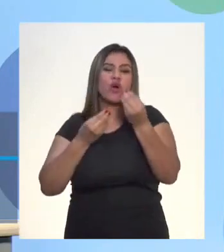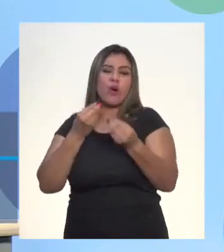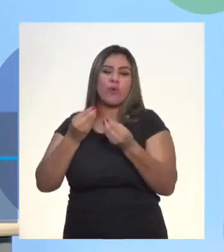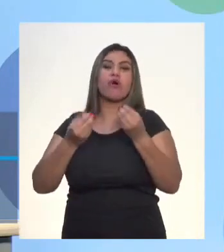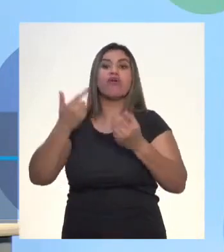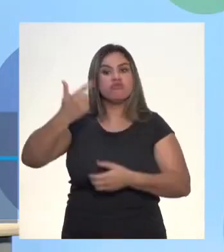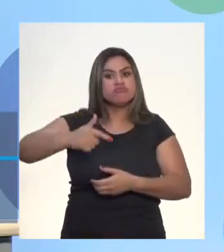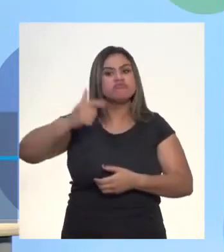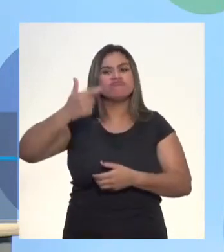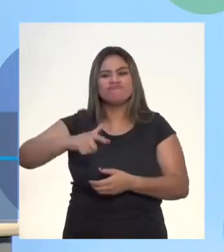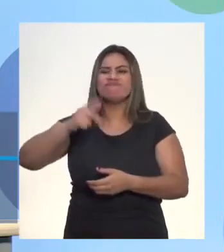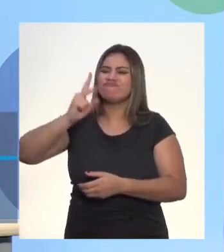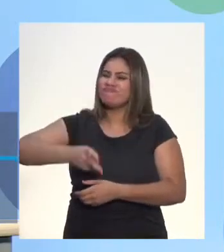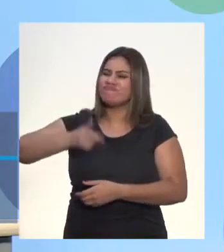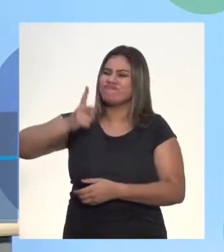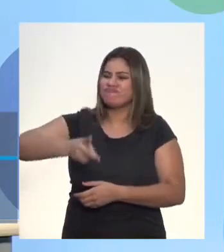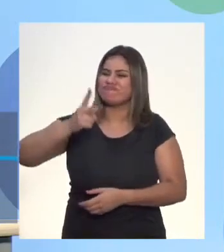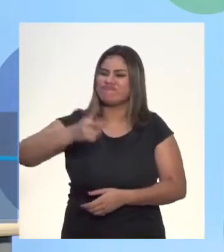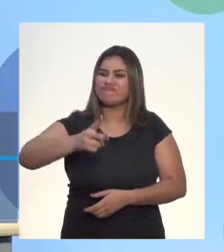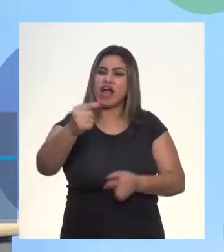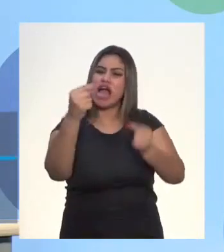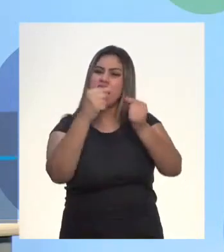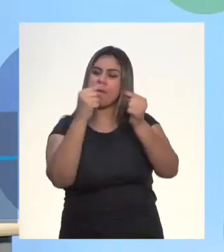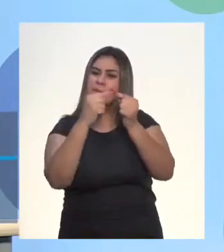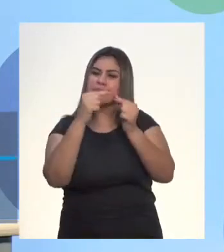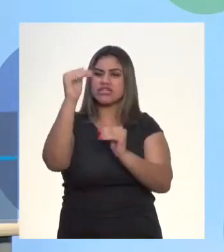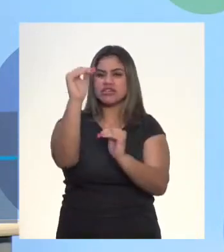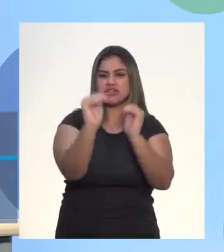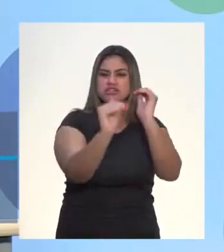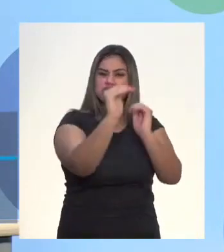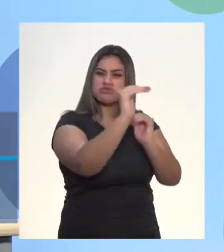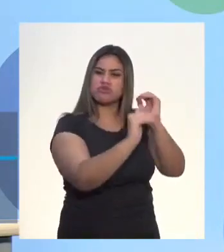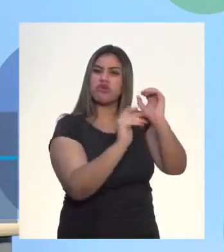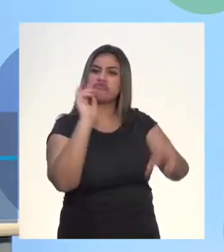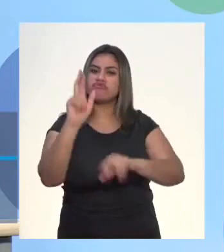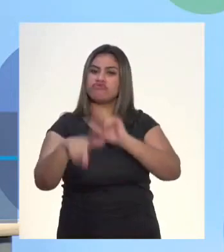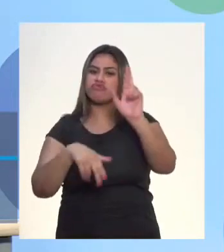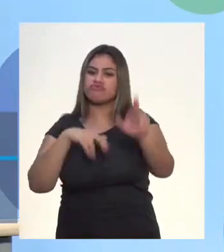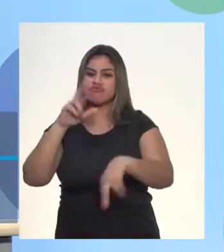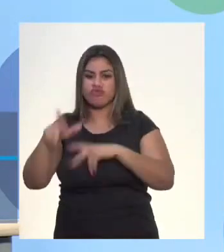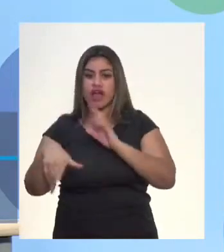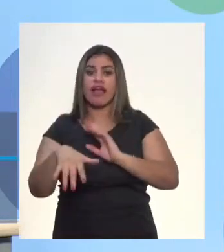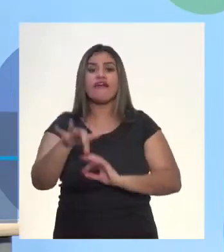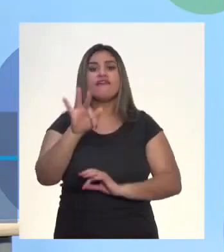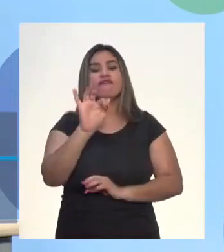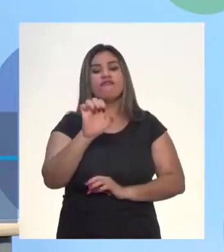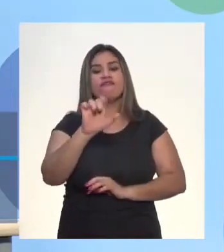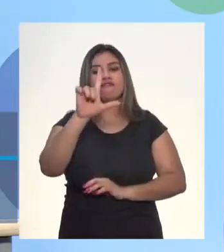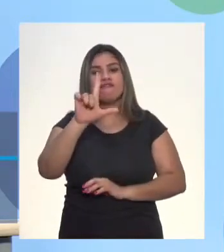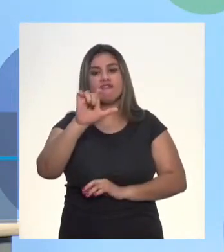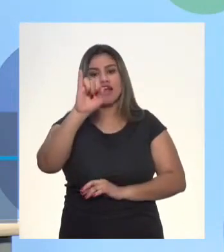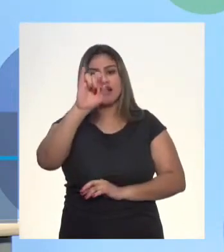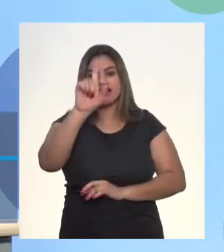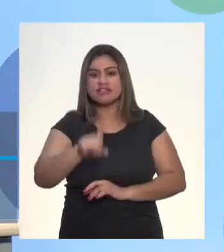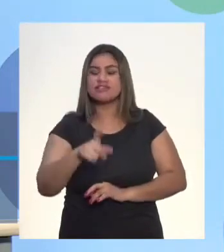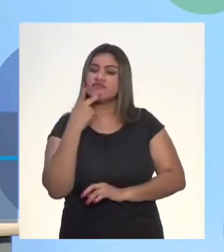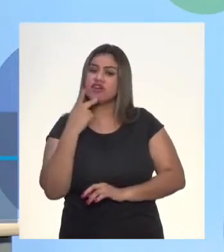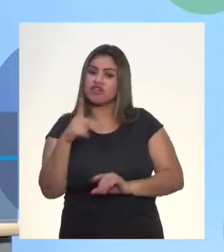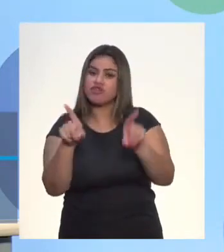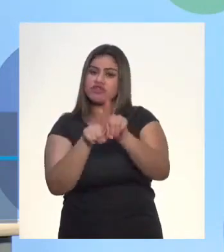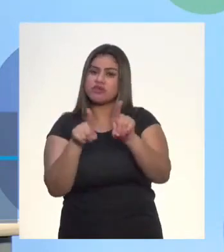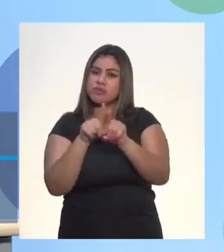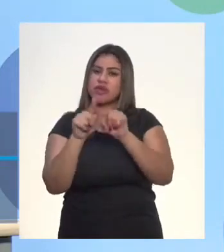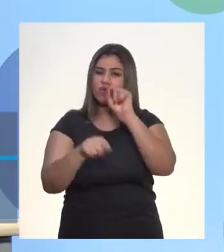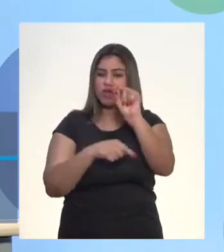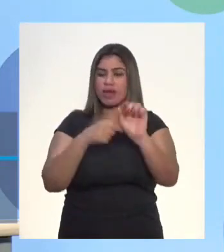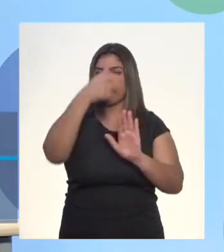recorrência, de continuidades nos diferentes tipos de desigualdade. O Félix também falou que o que se manifesta e permanece